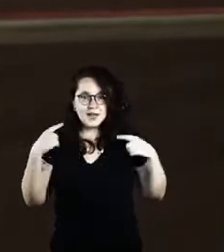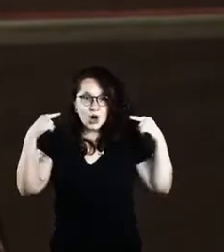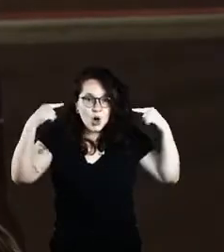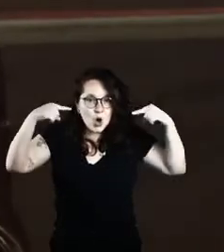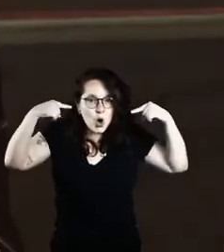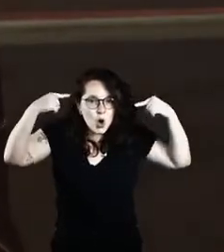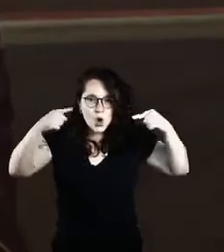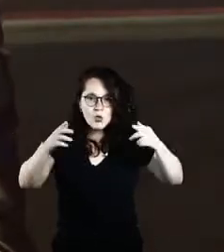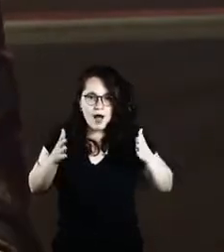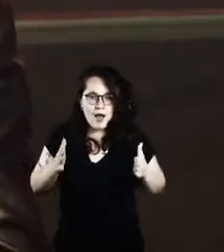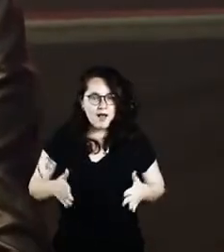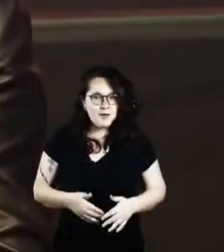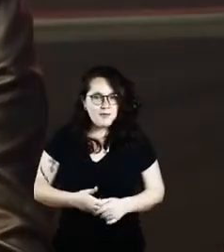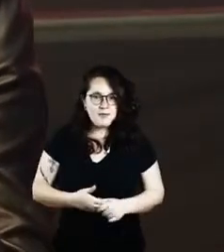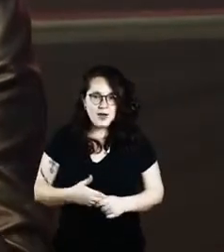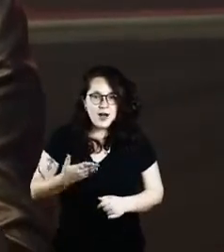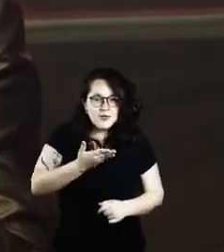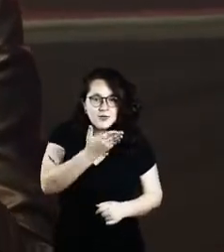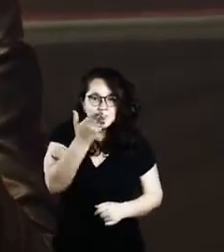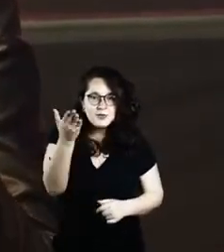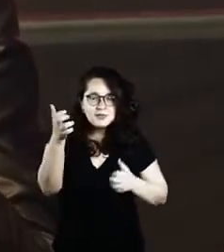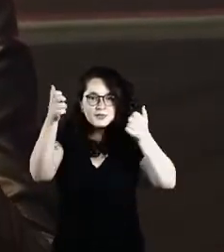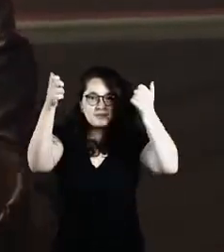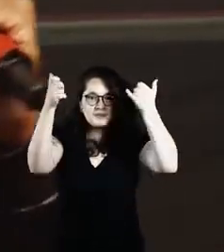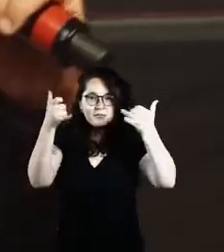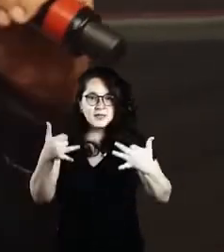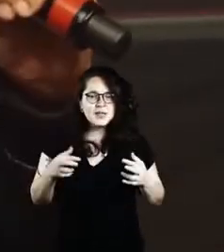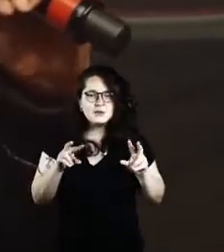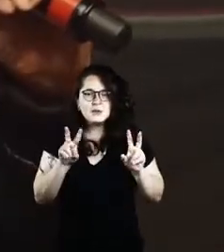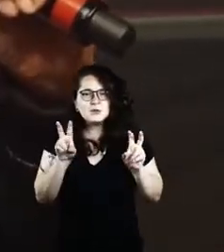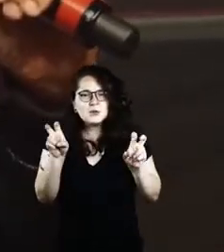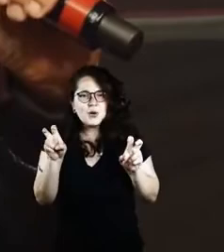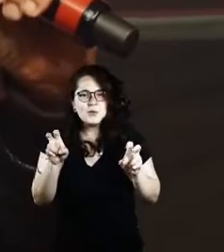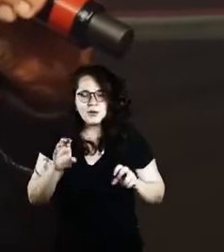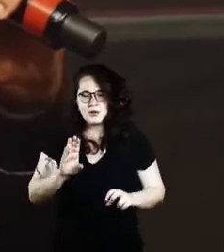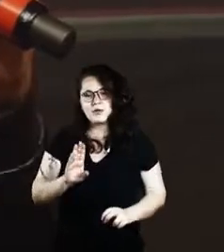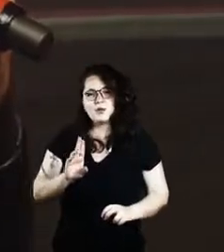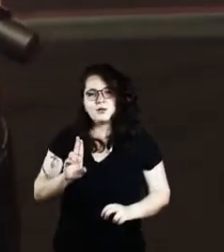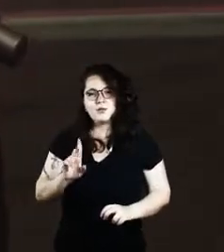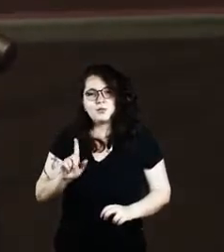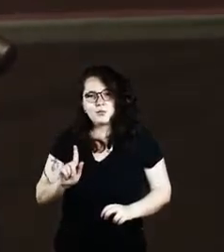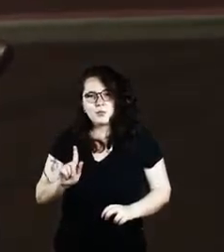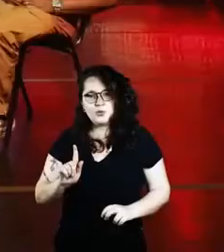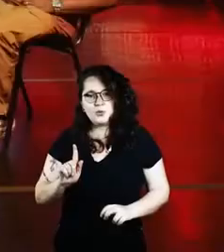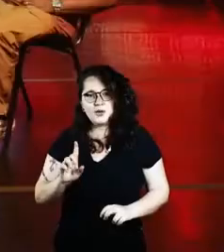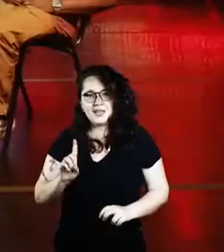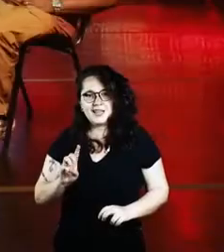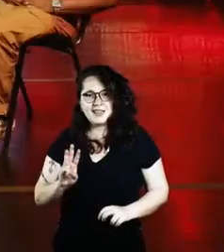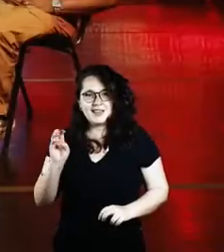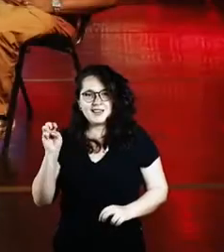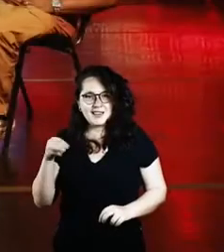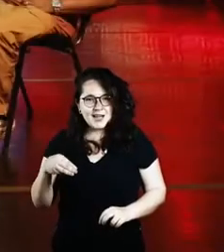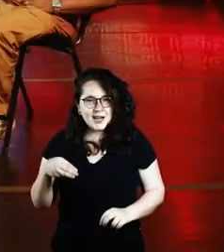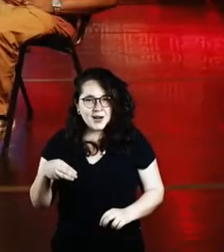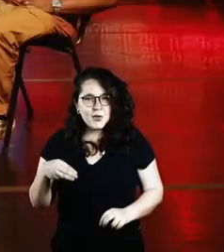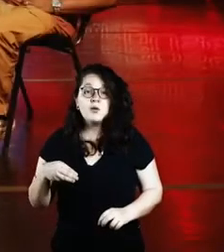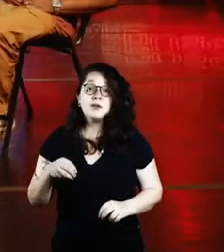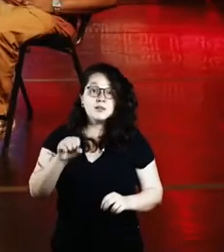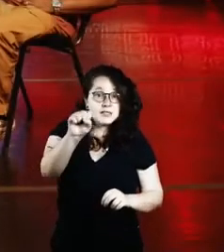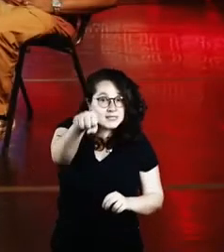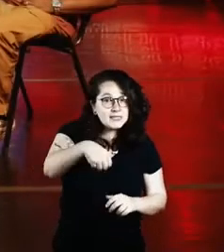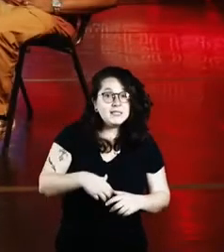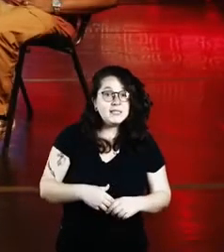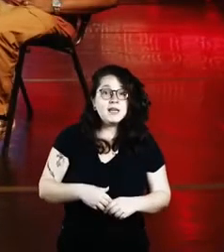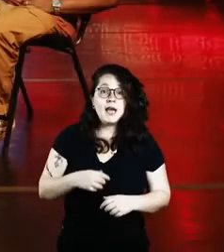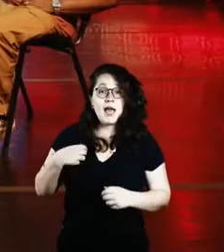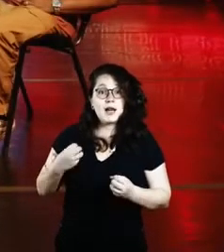né? Quando vocês estavam falando do Bugdão ou do... Bugdão, os shows internacionais que a Chic